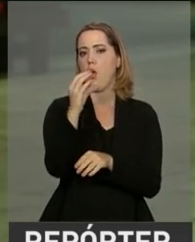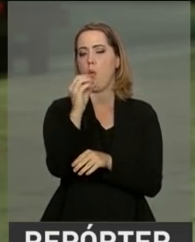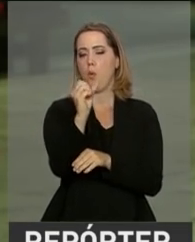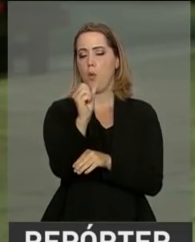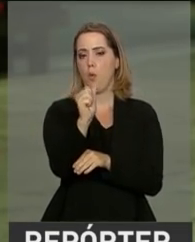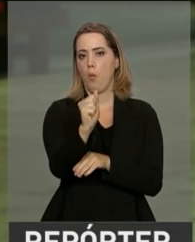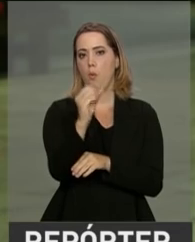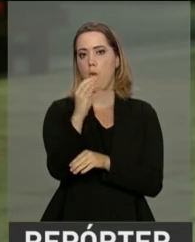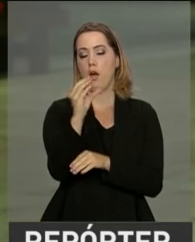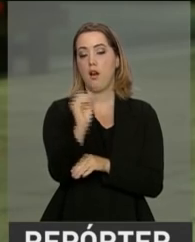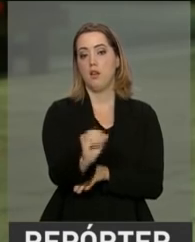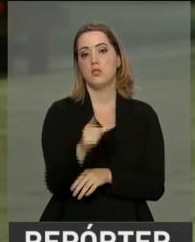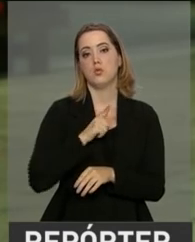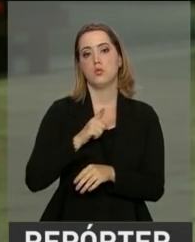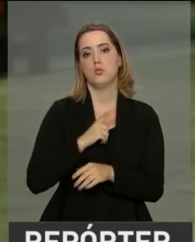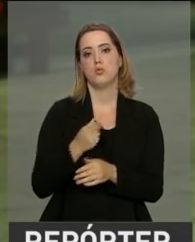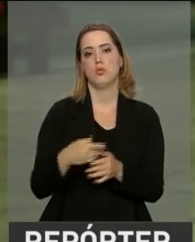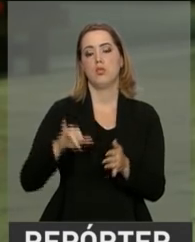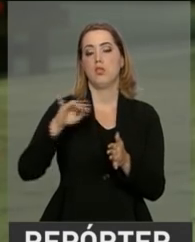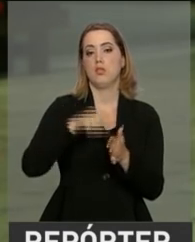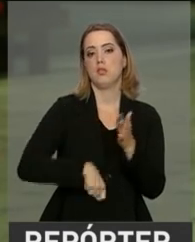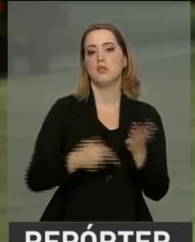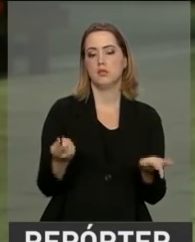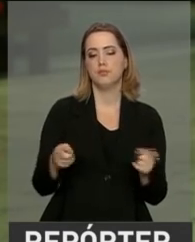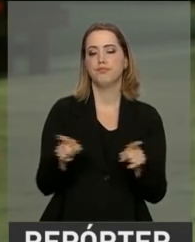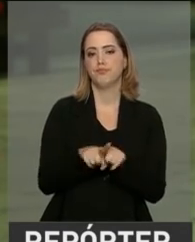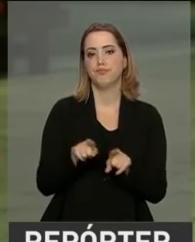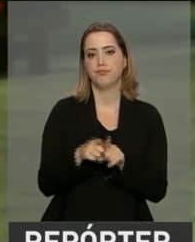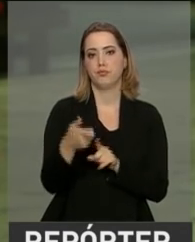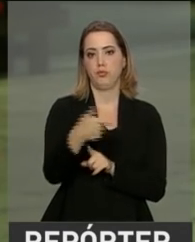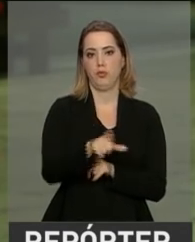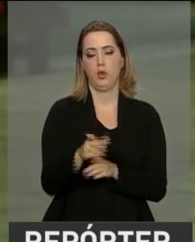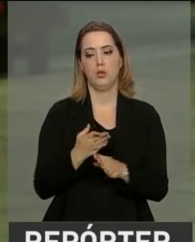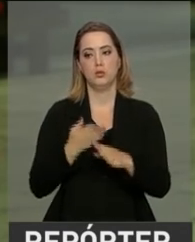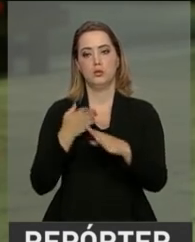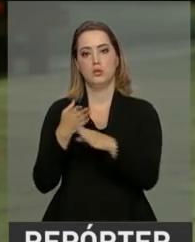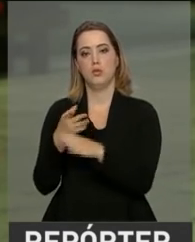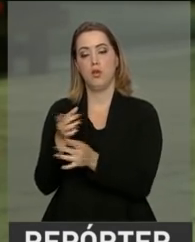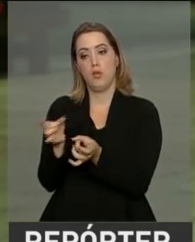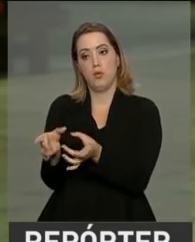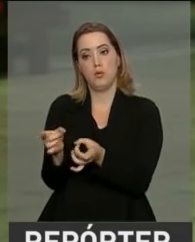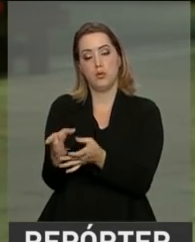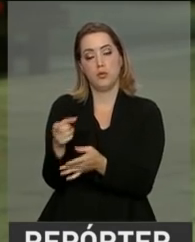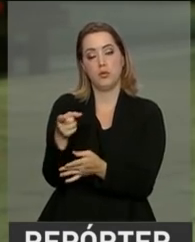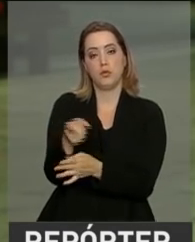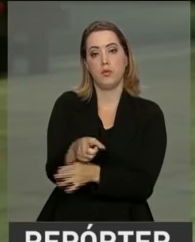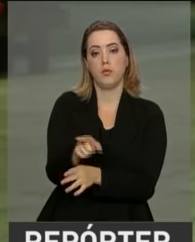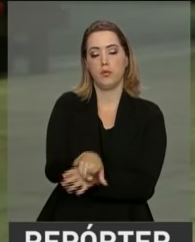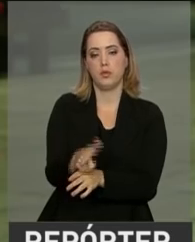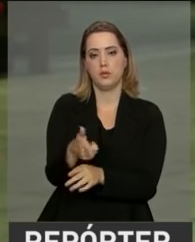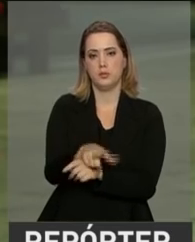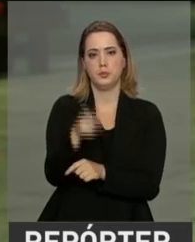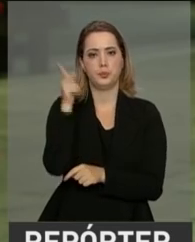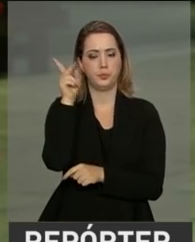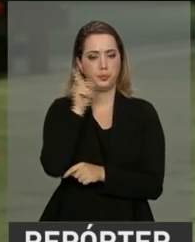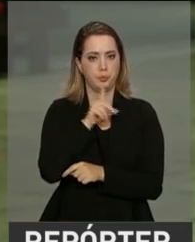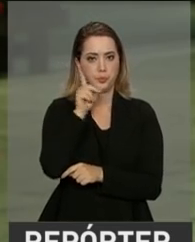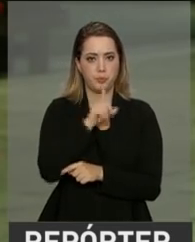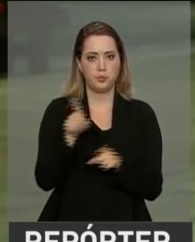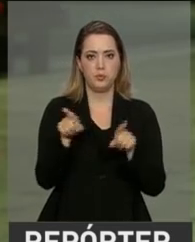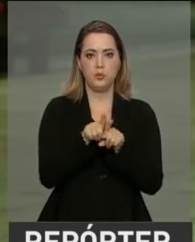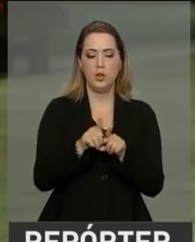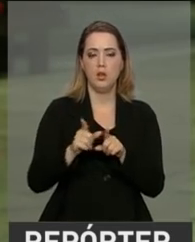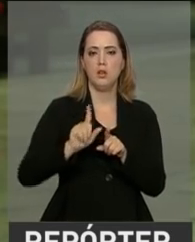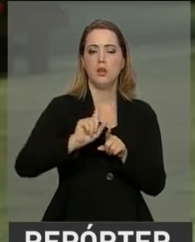entrarem no mercado norte-americano. O ministro também anunciou a retomada do reintegra a partir de janeiro do ano que